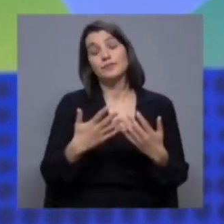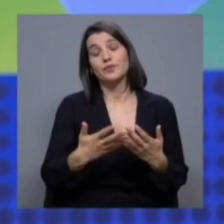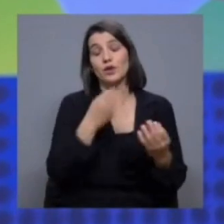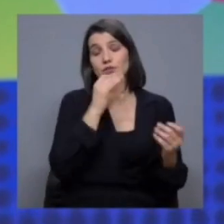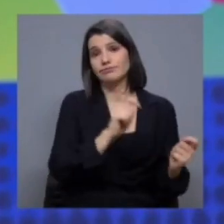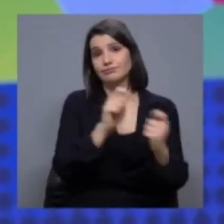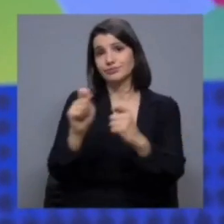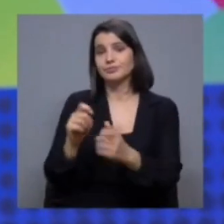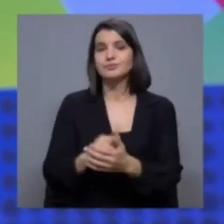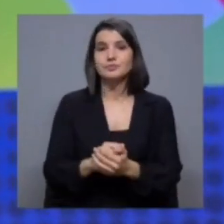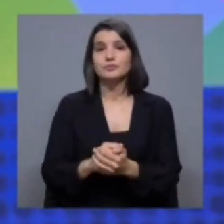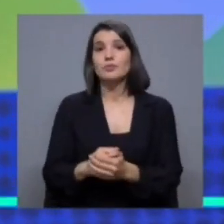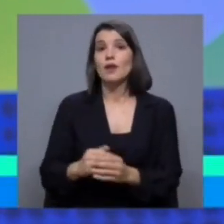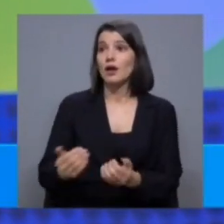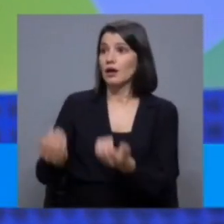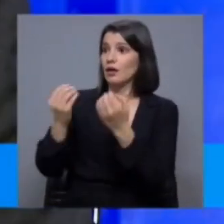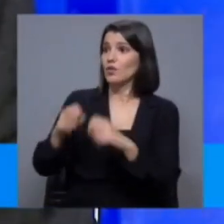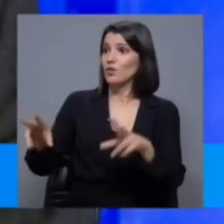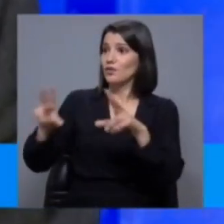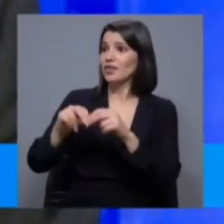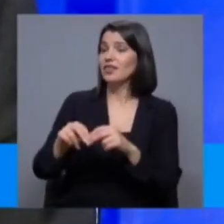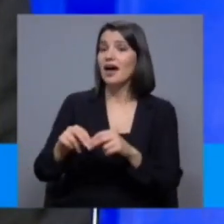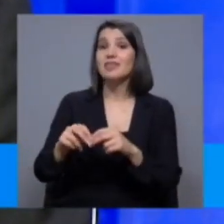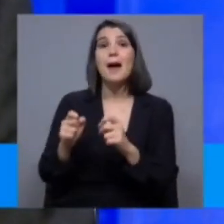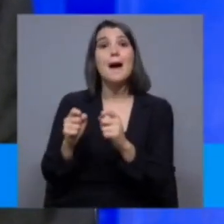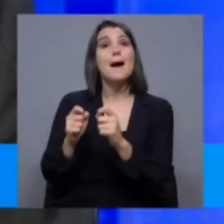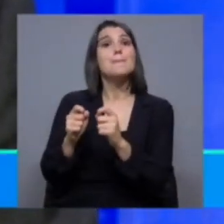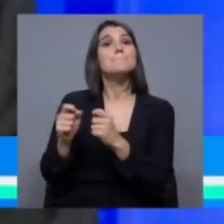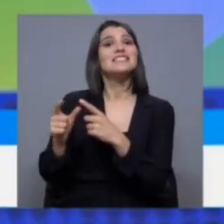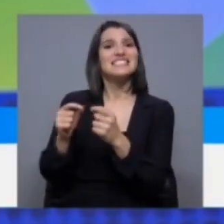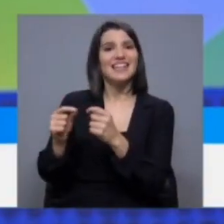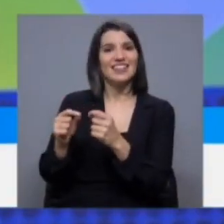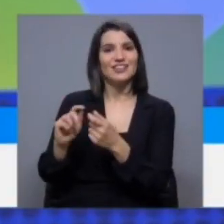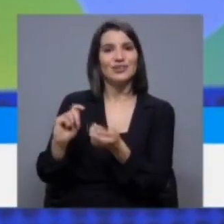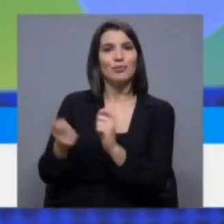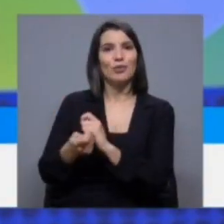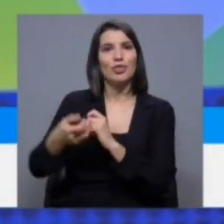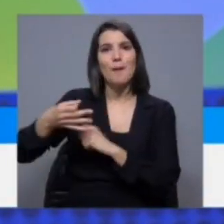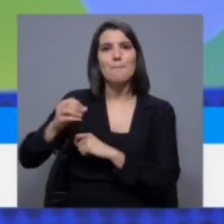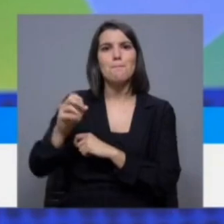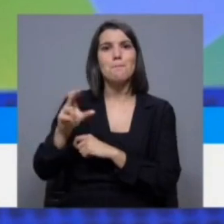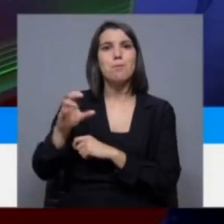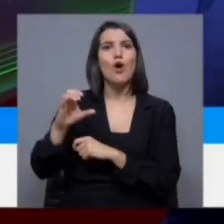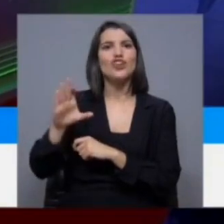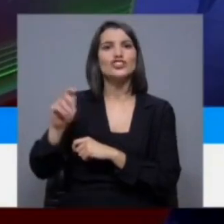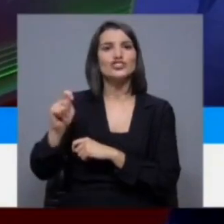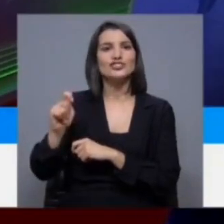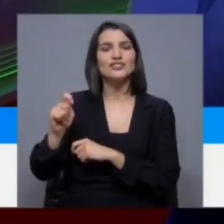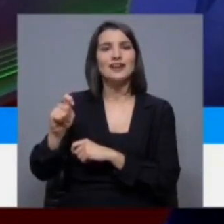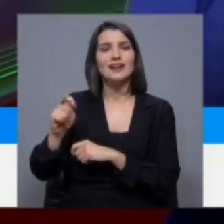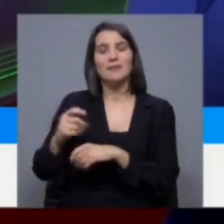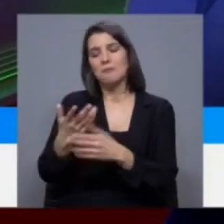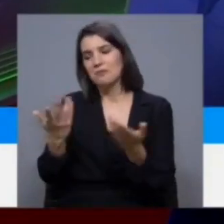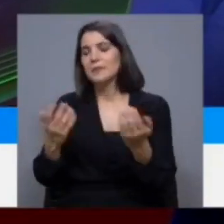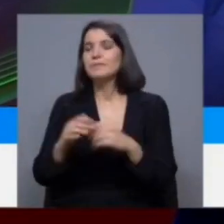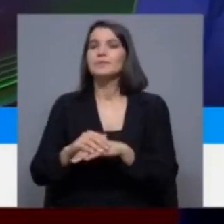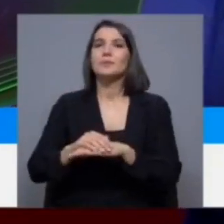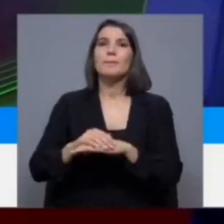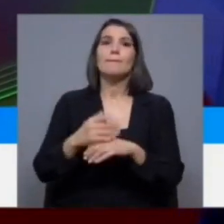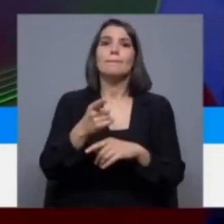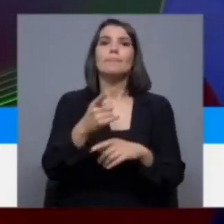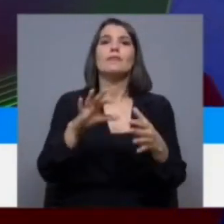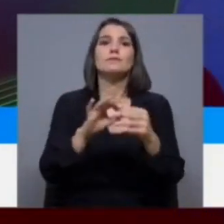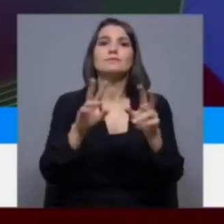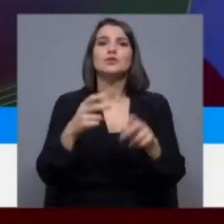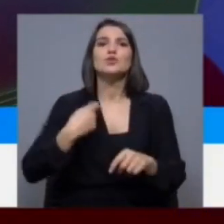palavra pode ajudar a primeira novidade do lado é que os Comerciantes passaram após pensões e não tenho tenho